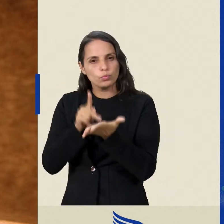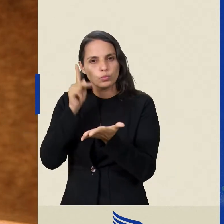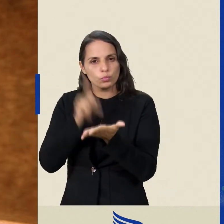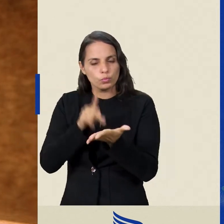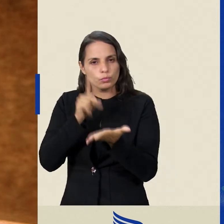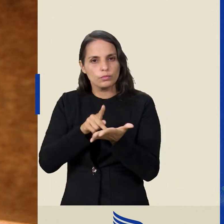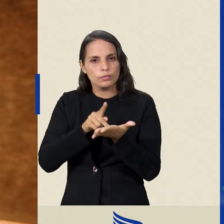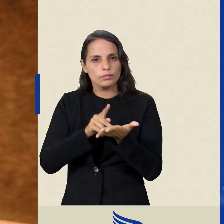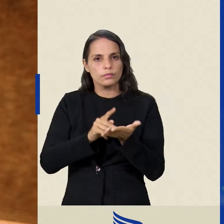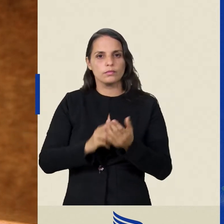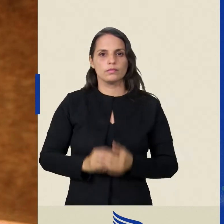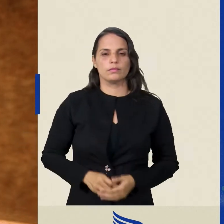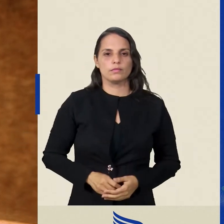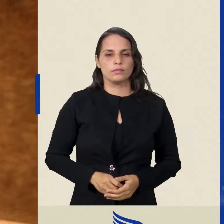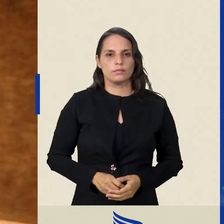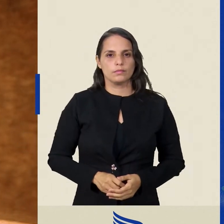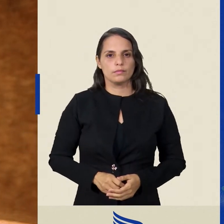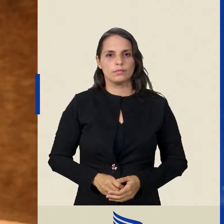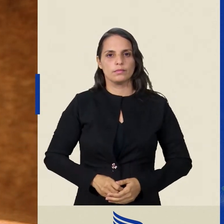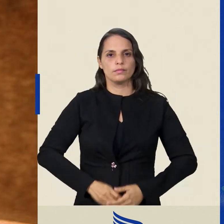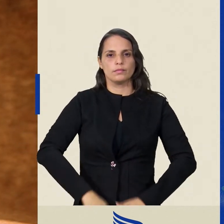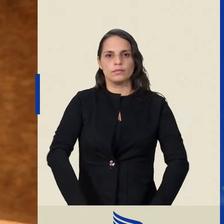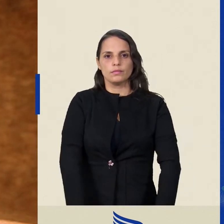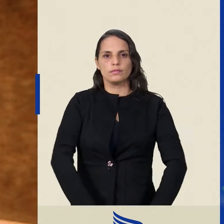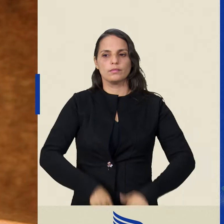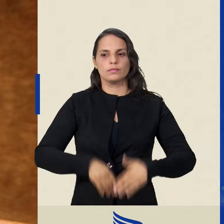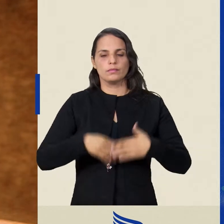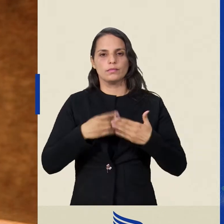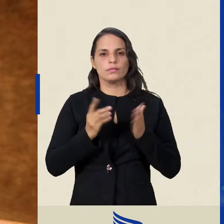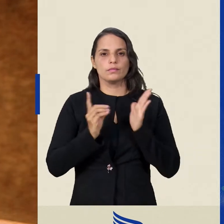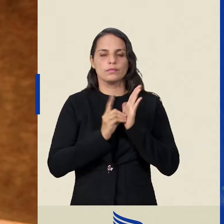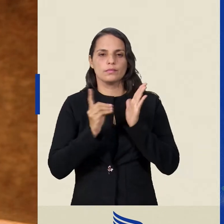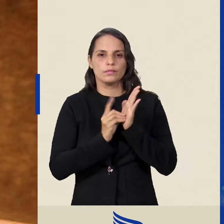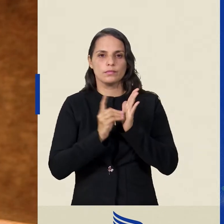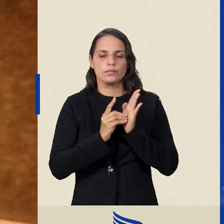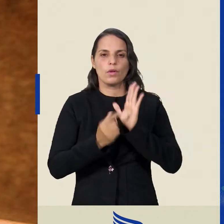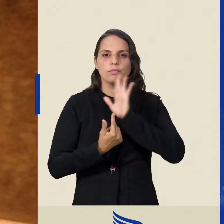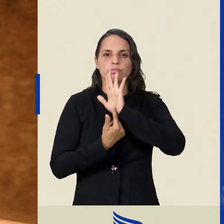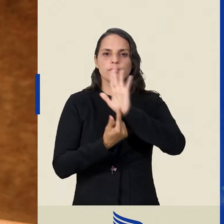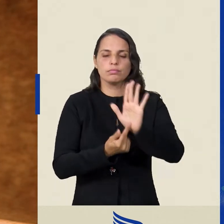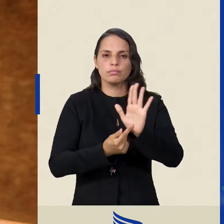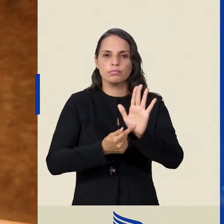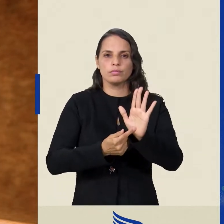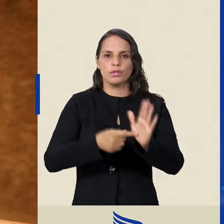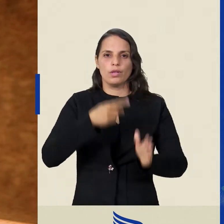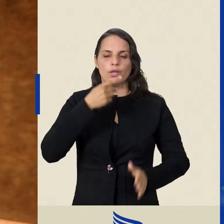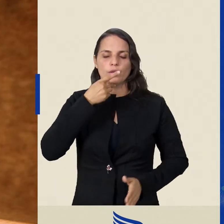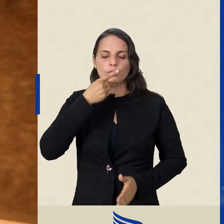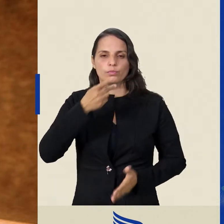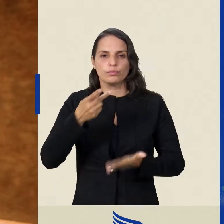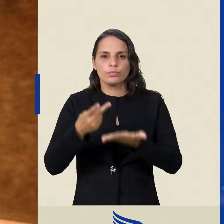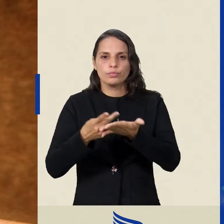acordo com Deuteronômio capítulo 18, 21 e 22, suas profecias são cumpridas.